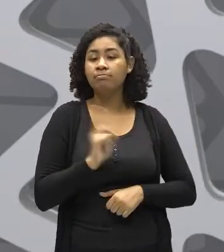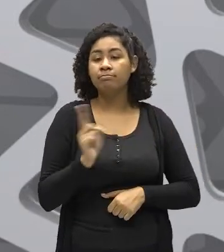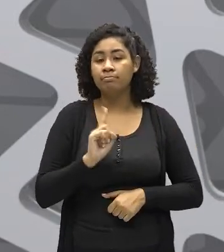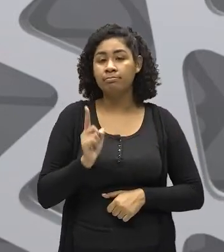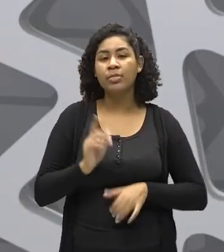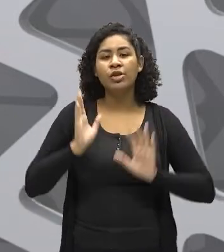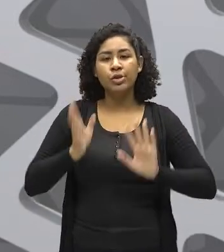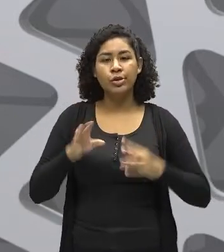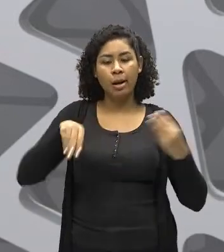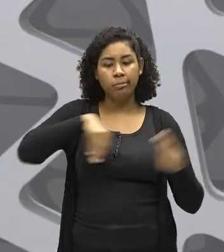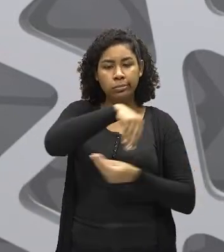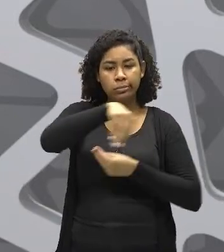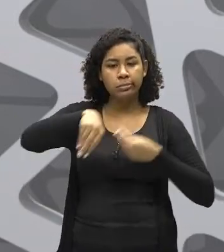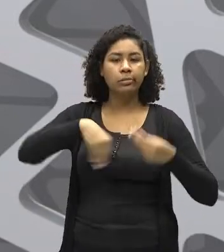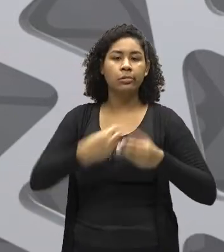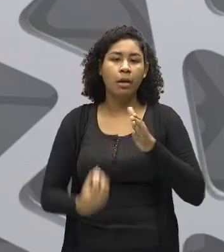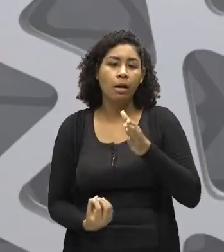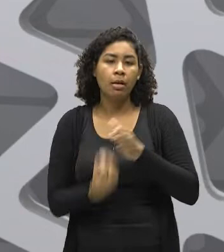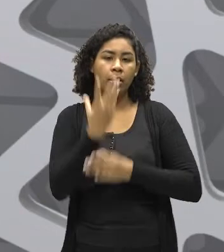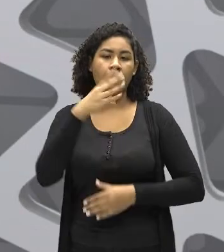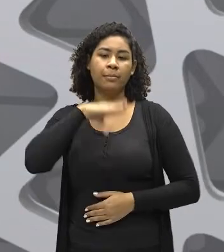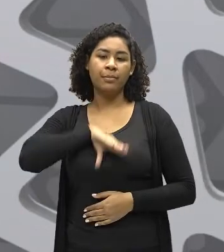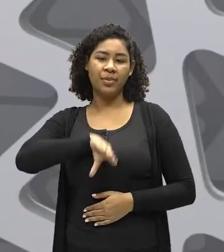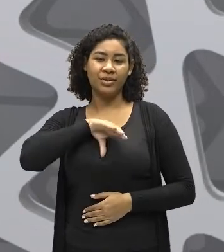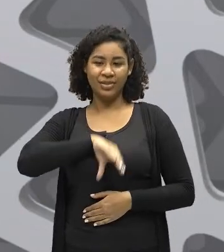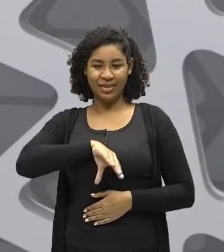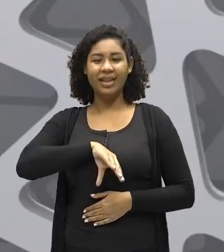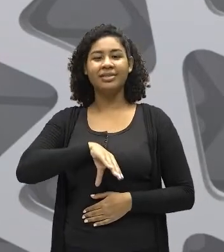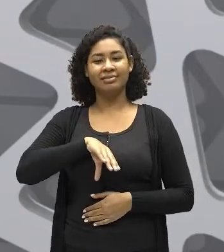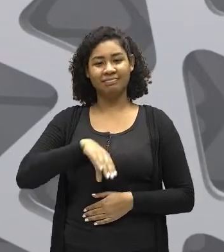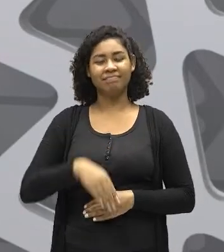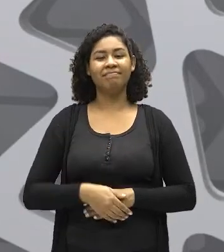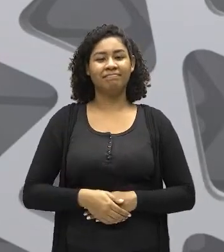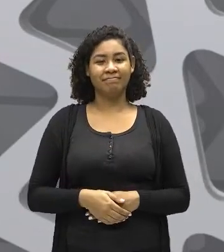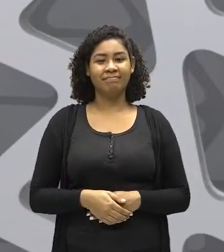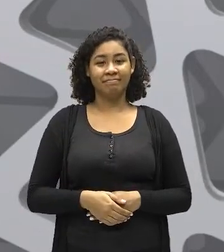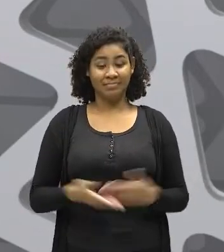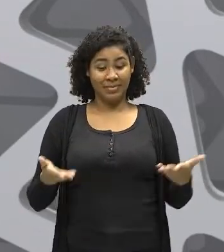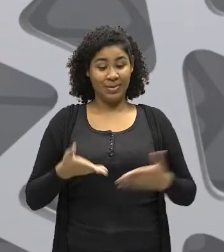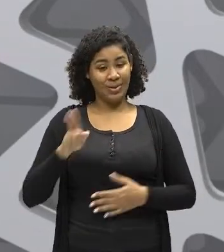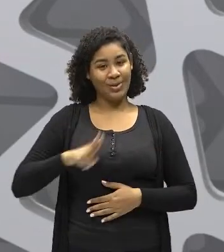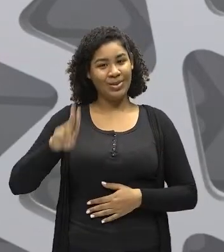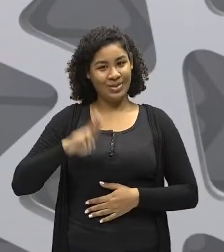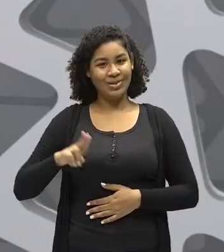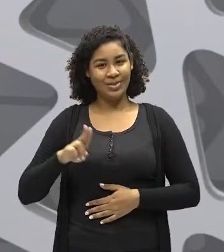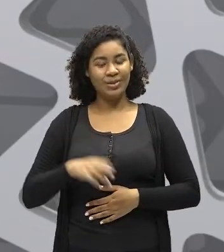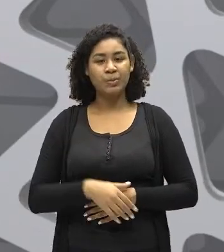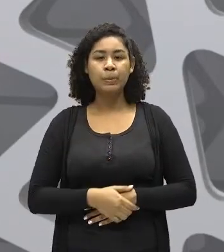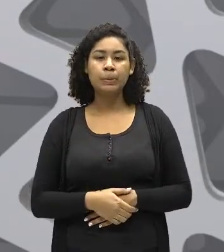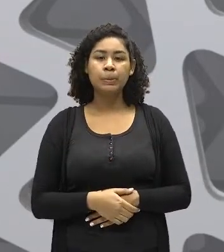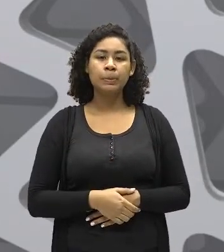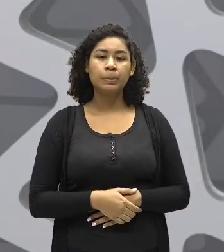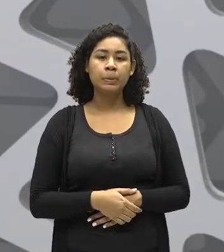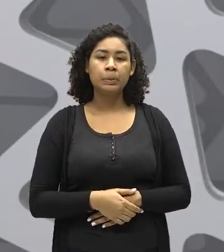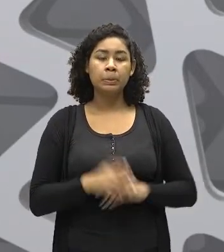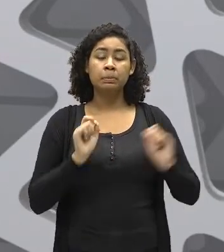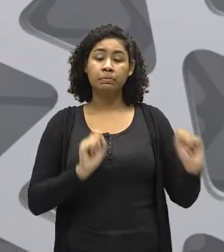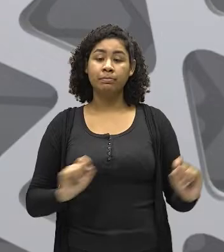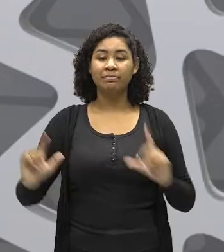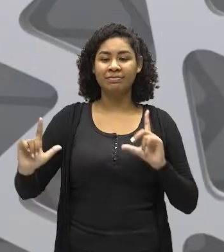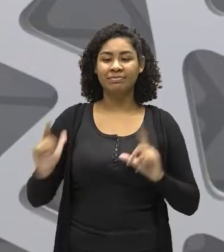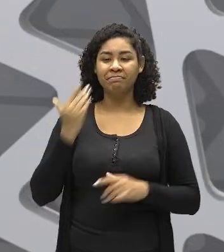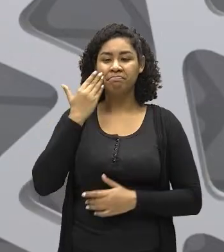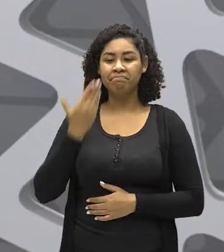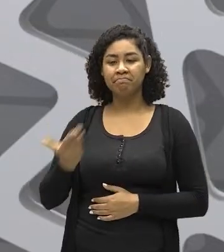essa língua brasileira, que basicamente é o que nós falamos hoje, tá bom? Vejam bem o que vai estar aí